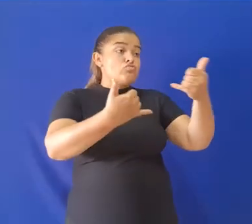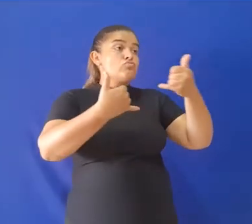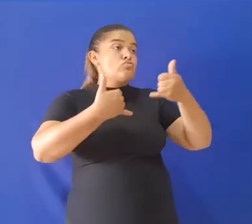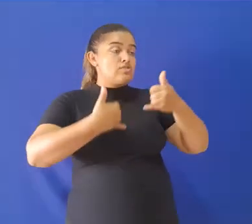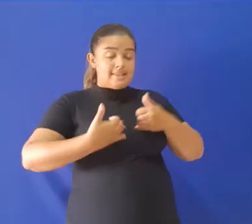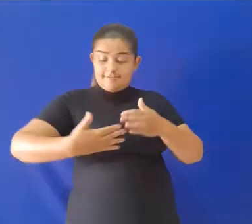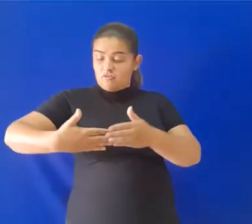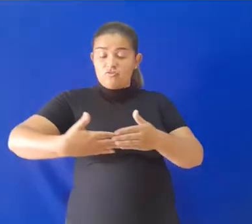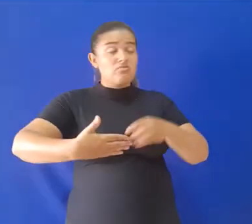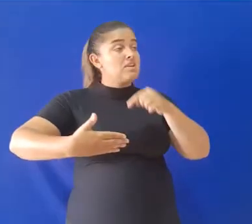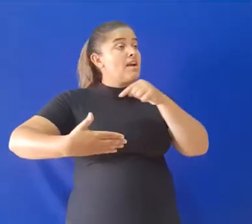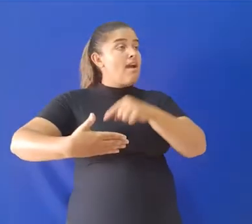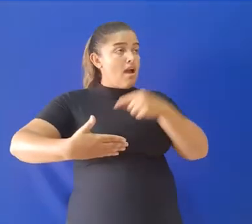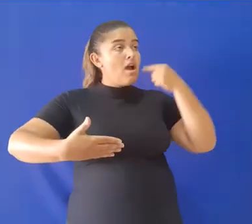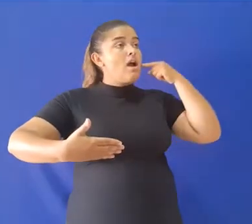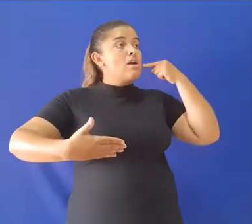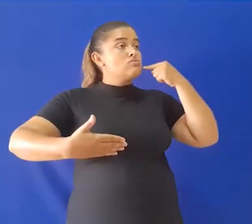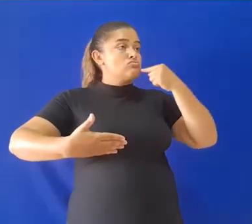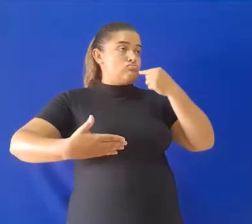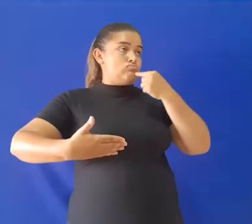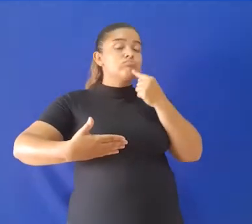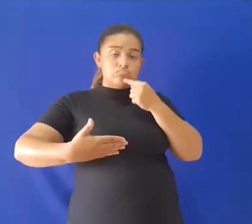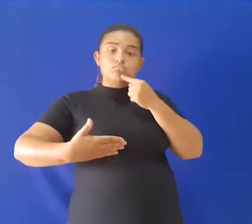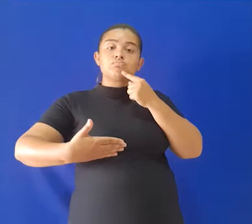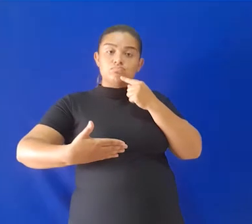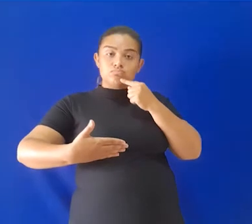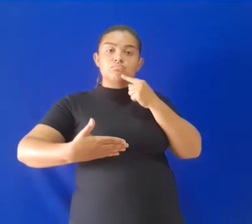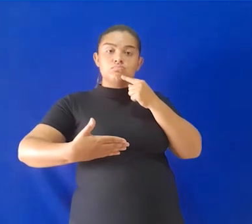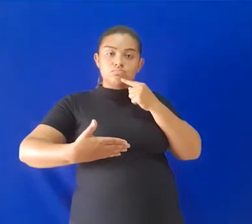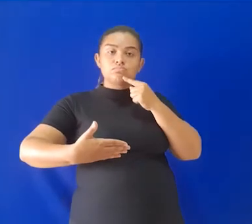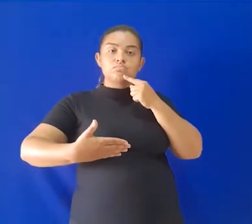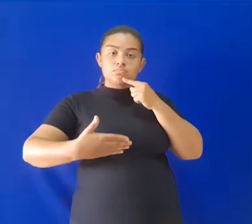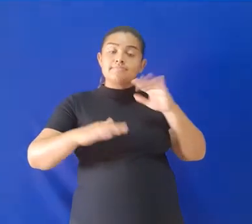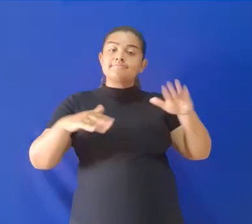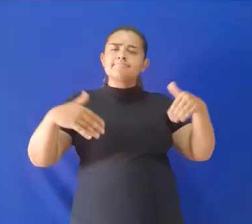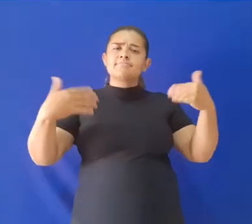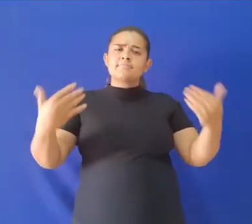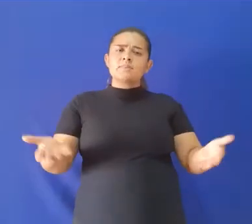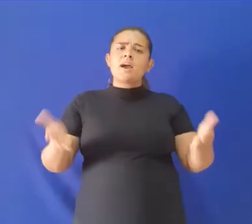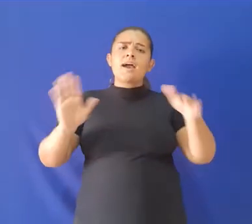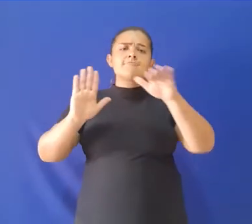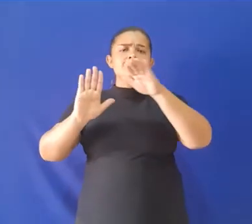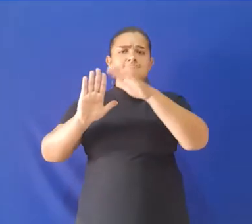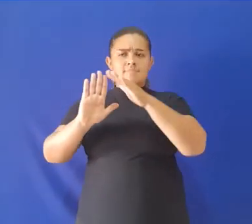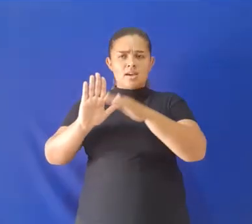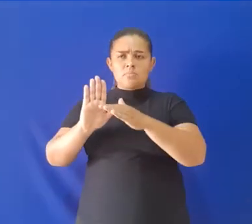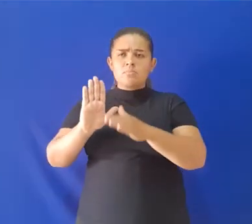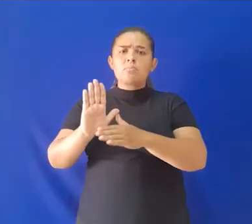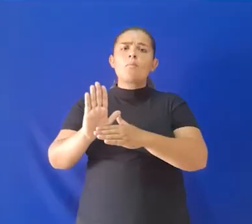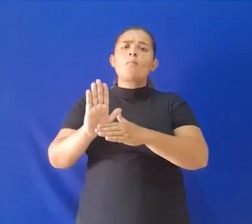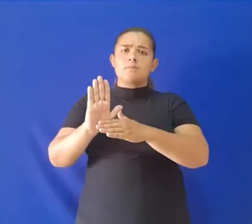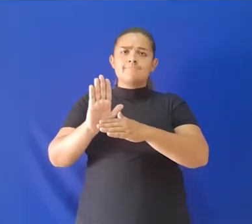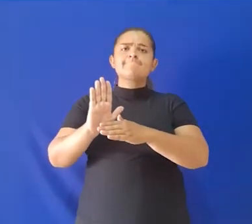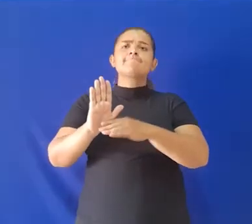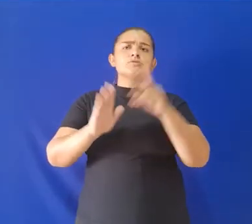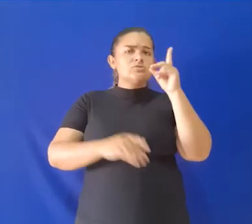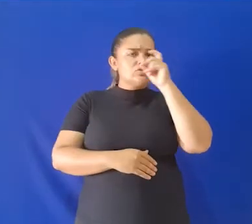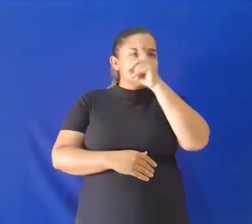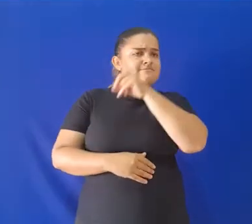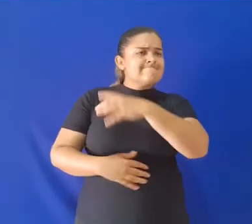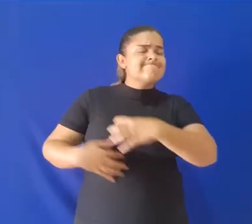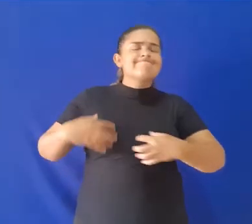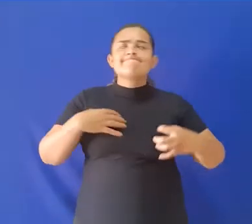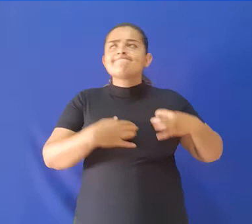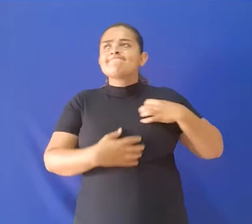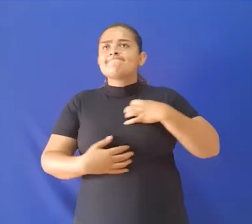mãe já recebeu a notícia que o seu filho ou a sua filha é surdo. Então, é uma